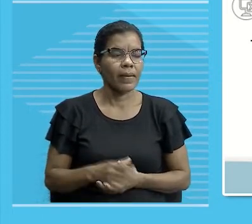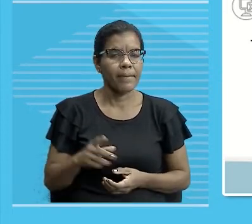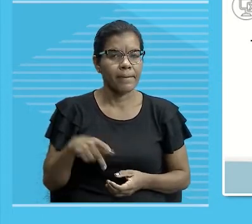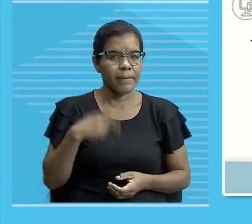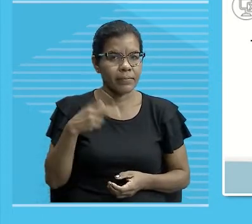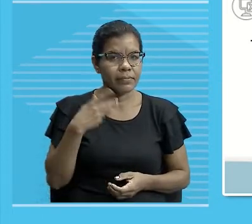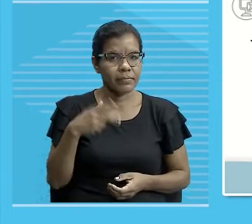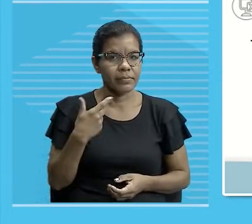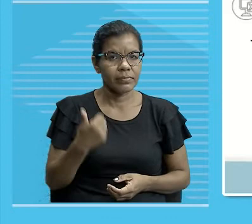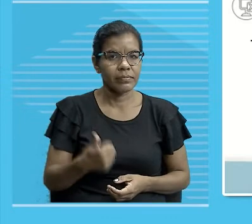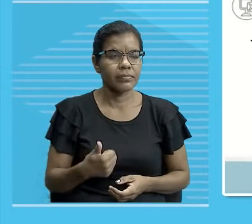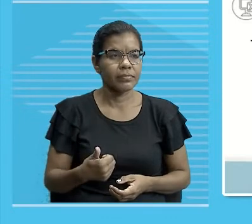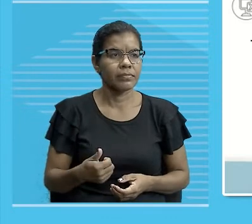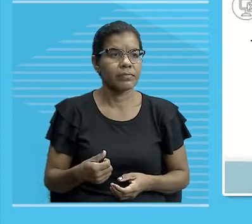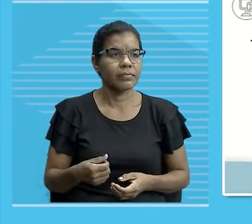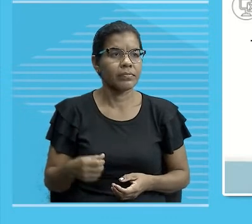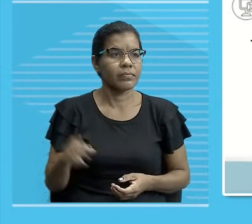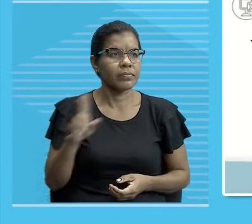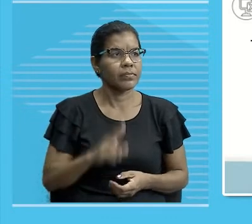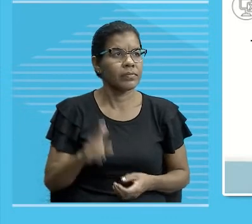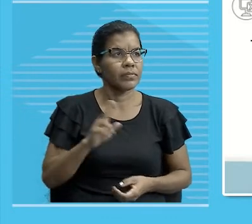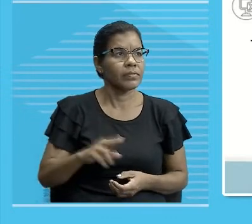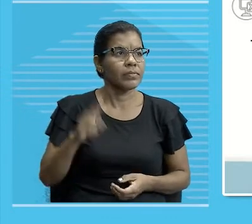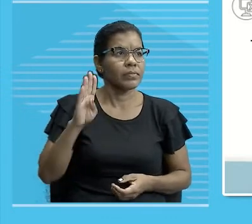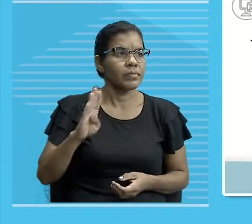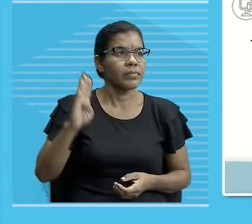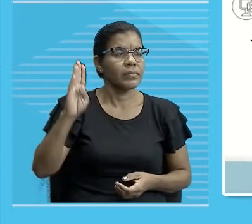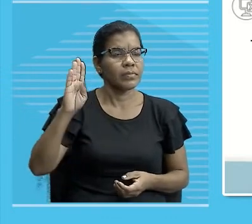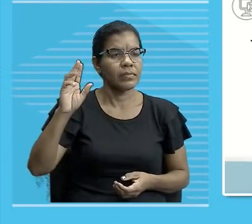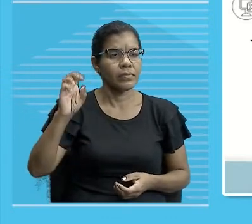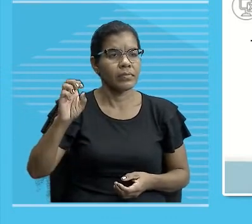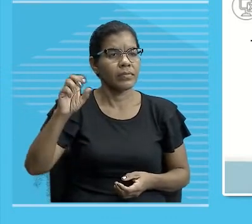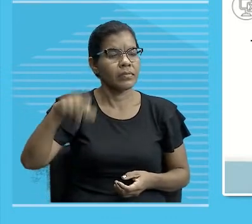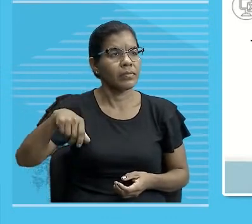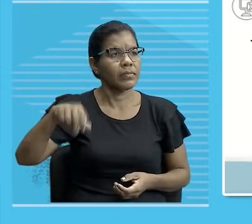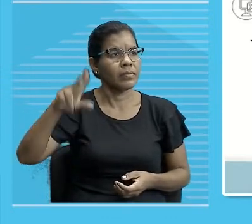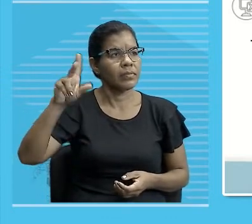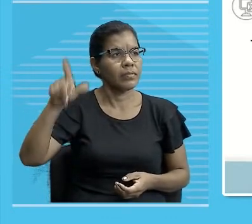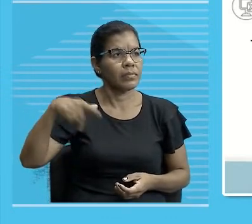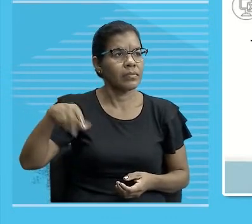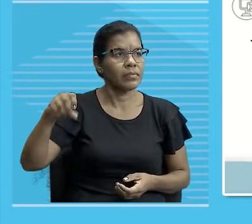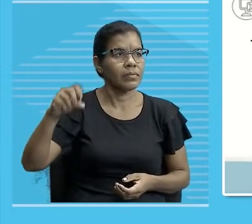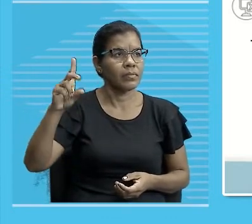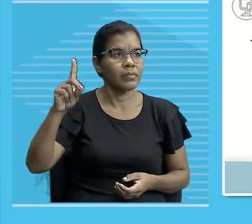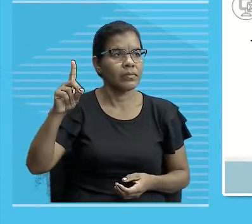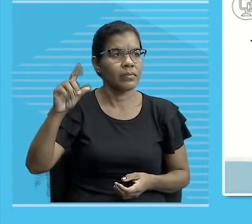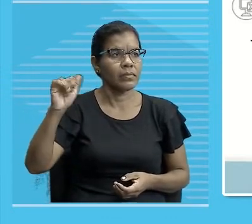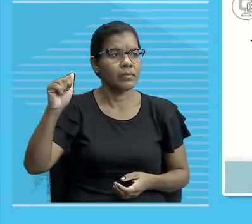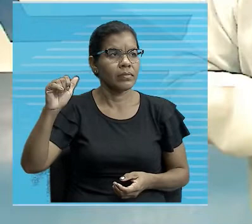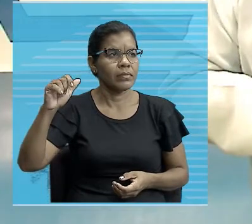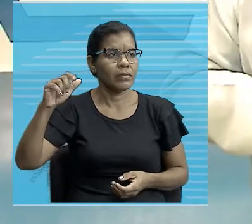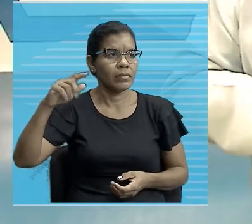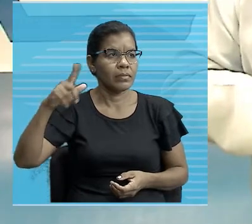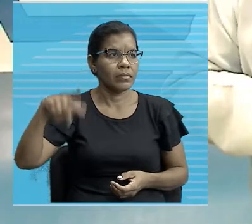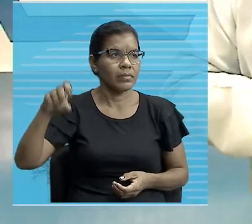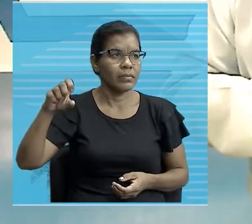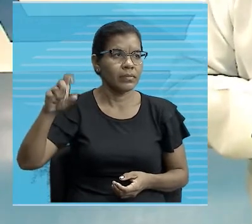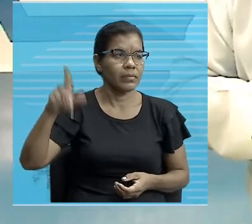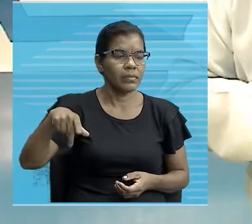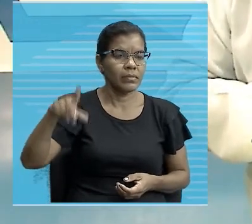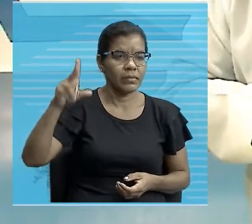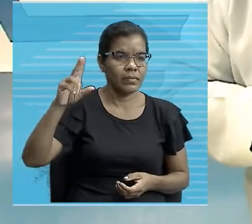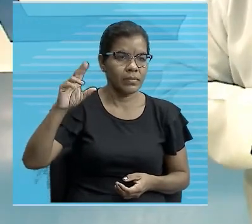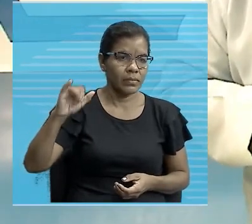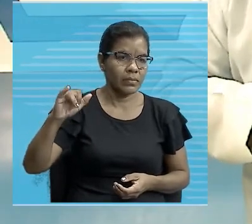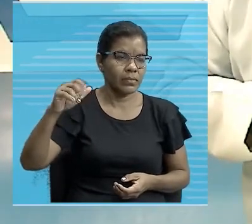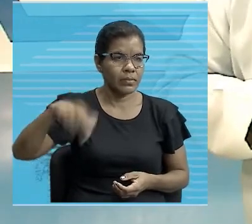vocês uma coisa. O uso de benzodiazepínico não é brincadeira. Pode voltar para mim aqui, por favor, Rafael. O uso de benzodiazepínico